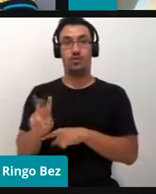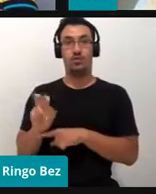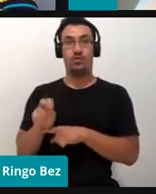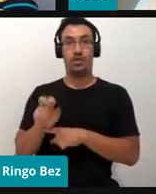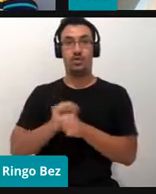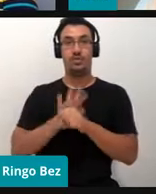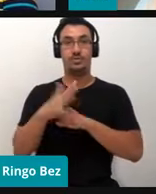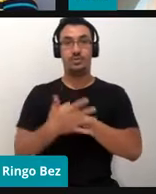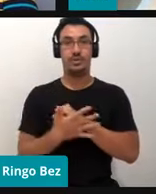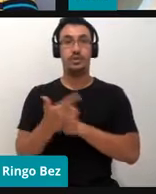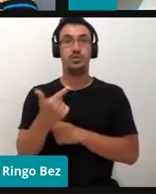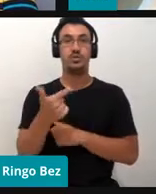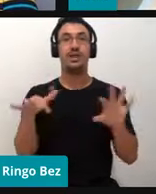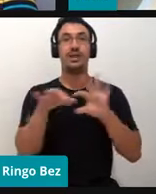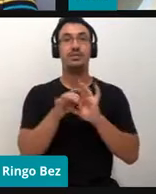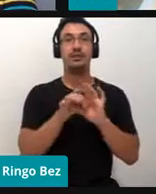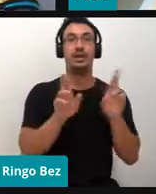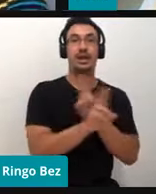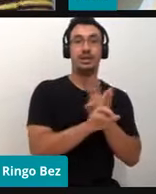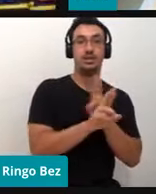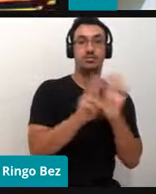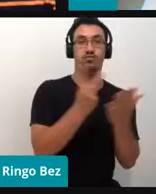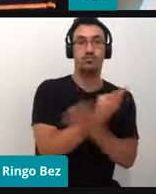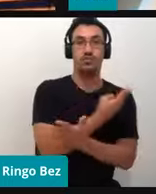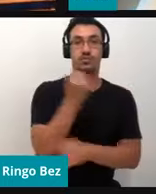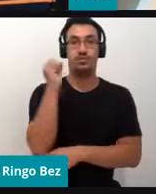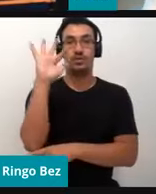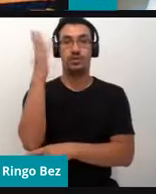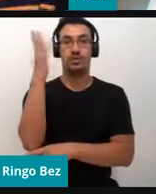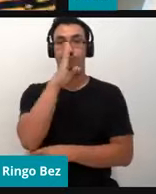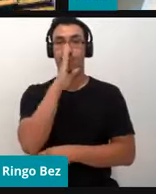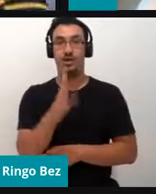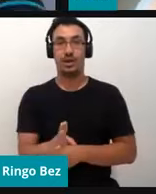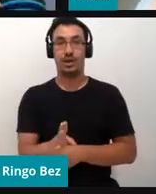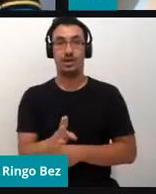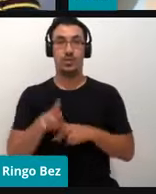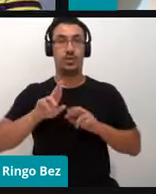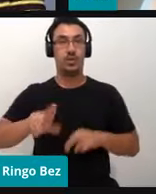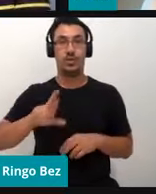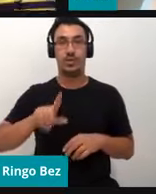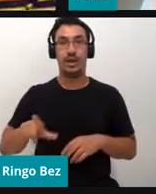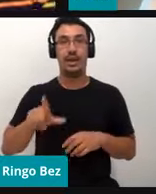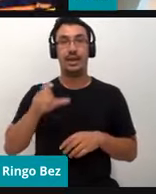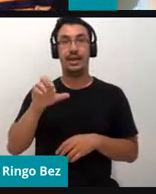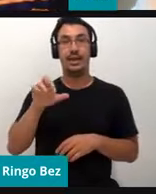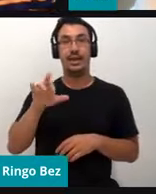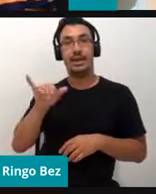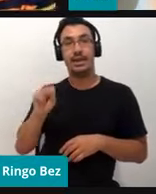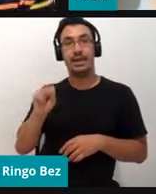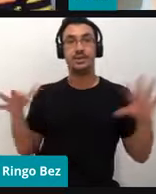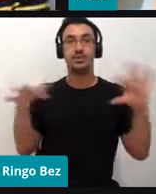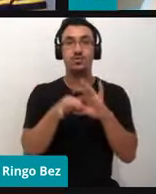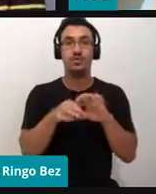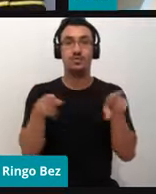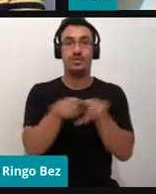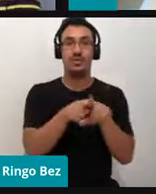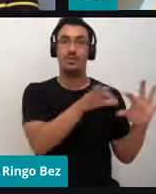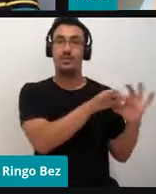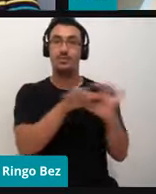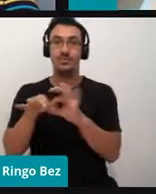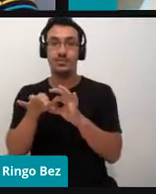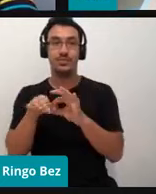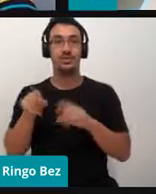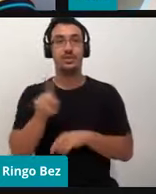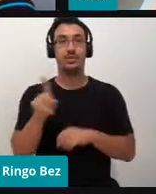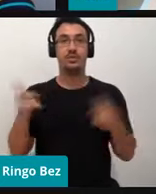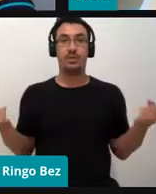uma relação de causa e efeito direta. Não está ocorrendo uma crise porque a outra está ocorrendo, mas é que as duas crises estão ocorrendo